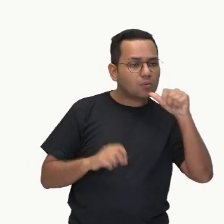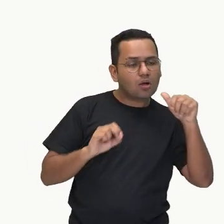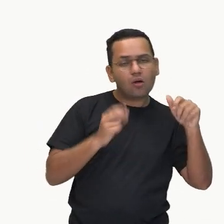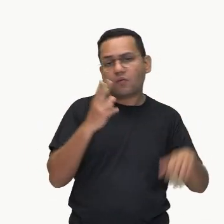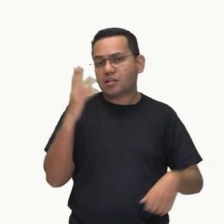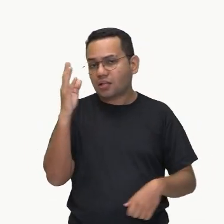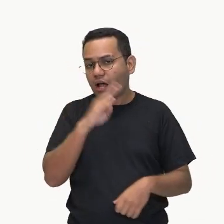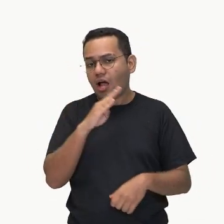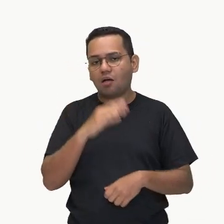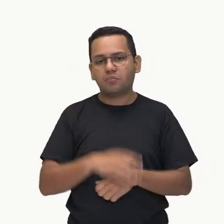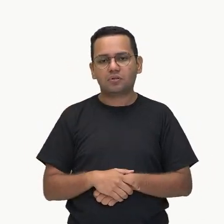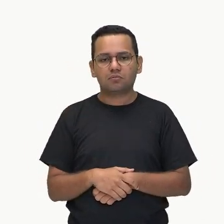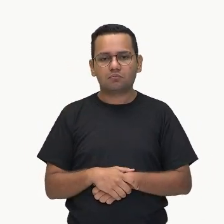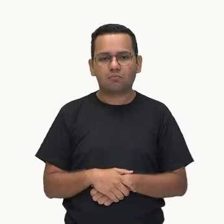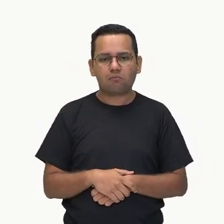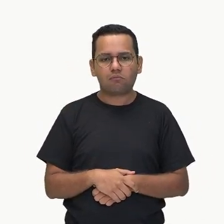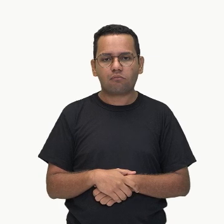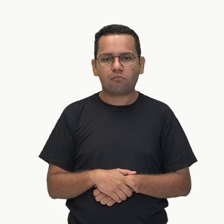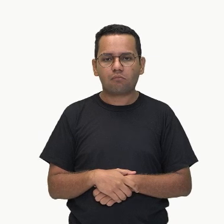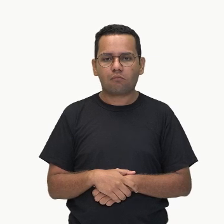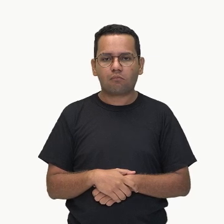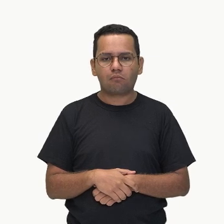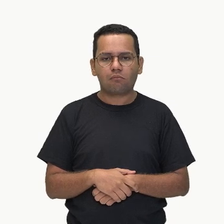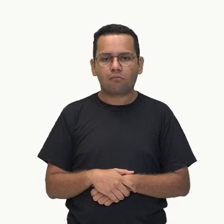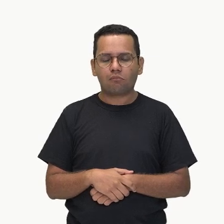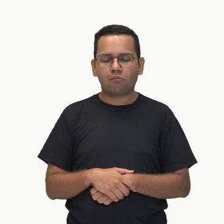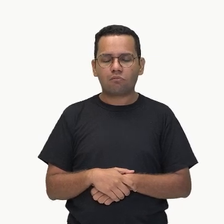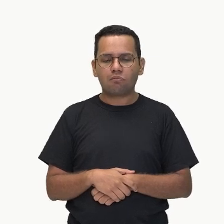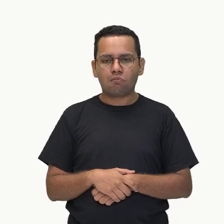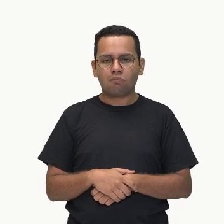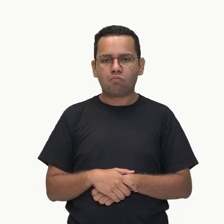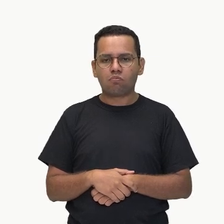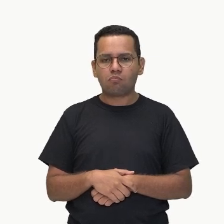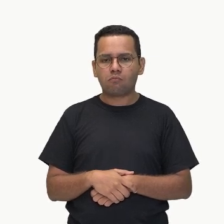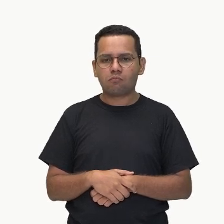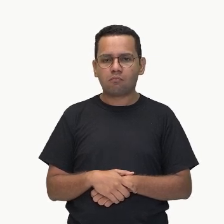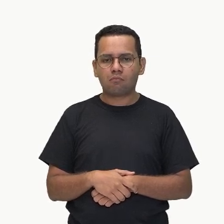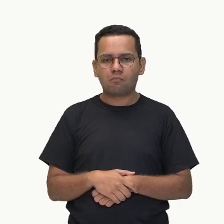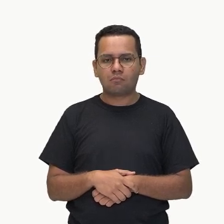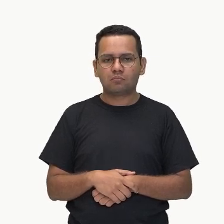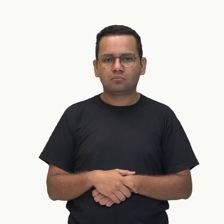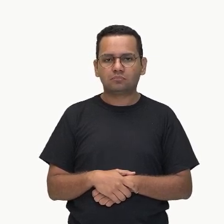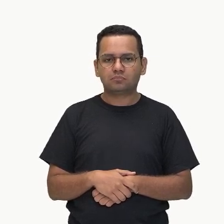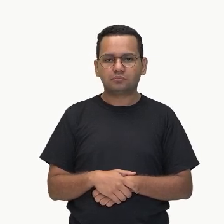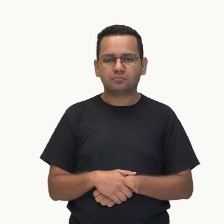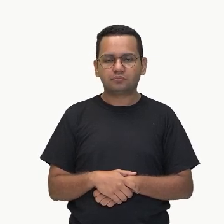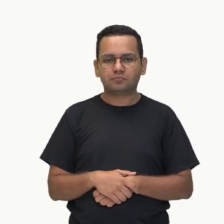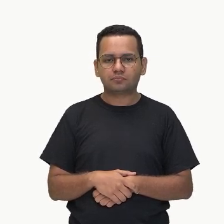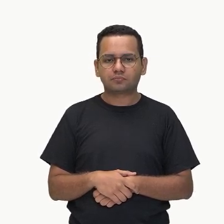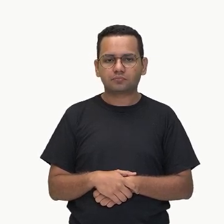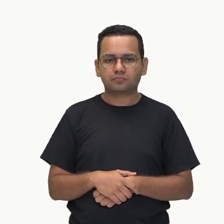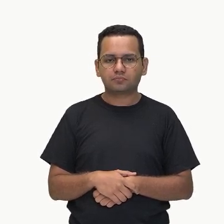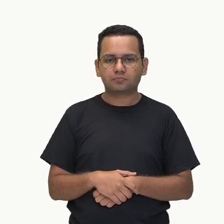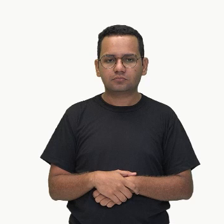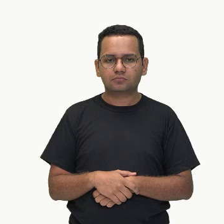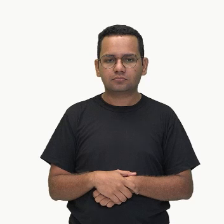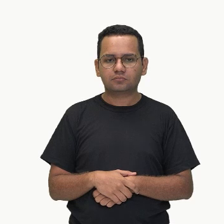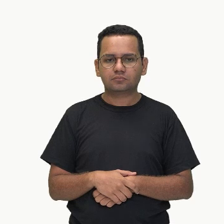aqui nesse final. Tá bom? Então, vamos ao caso. A gente tem uma fase